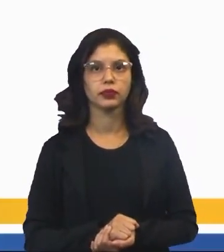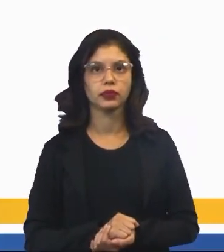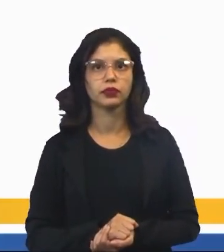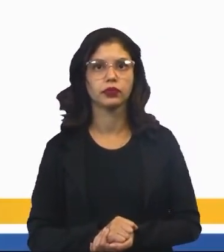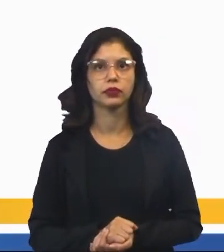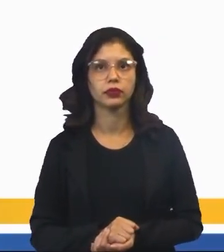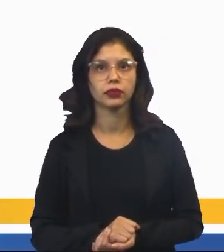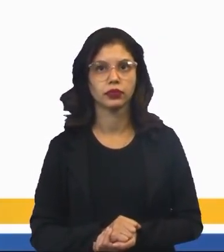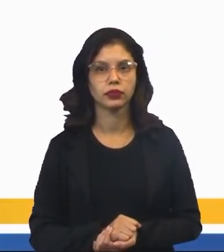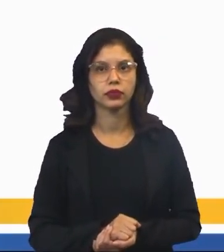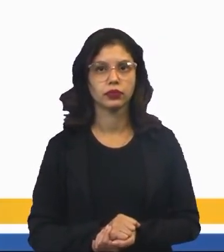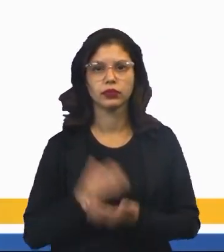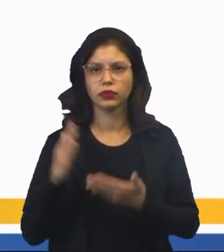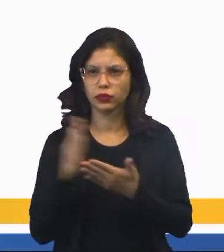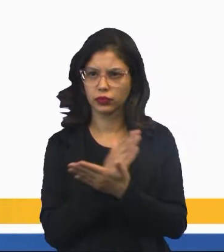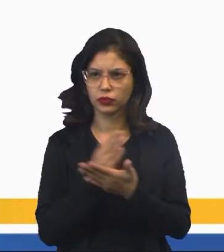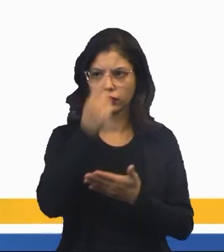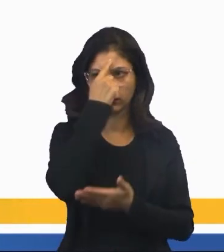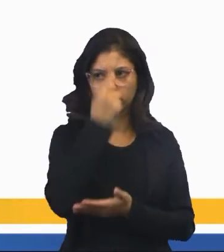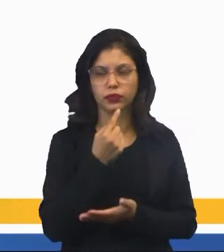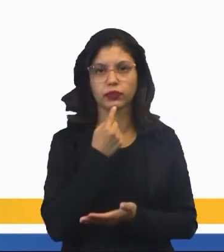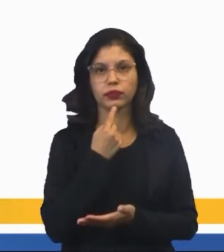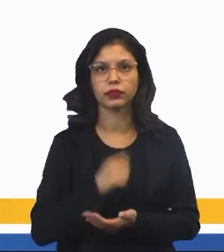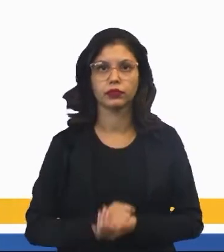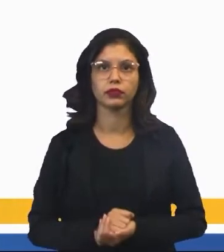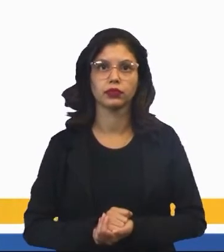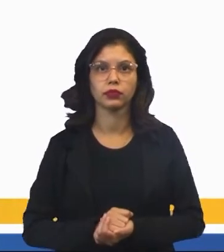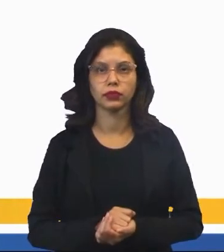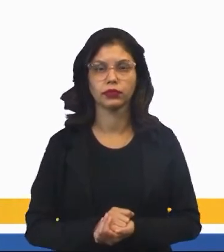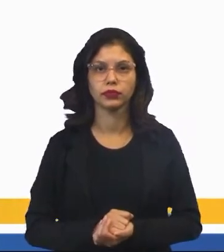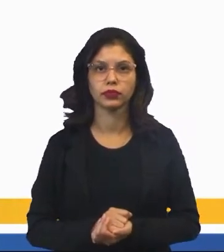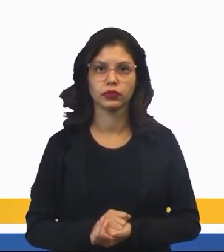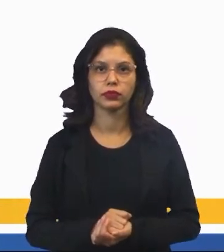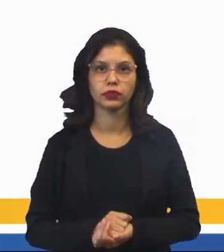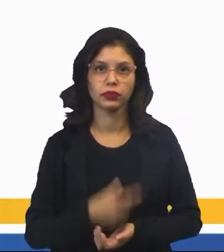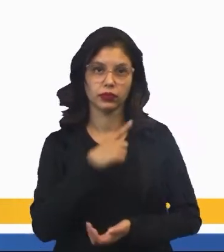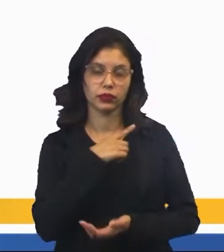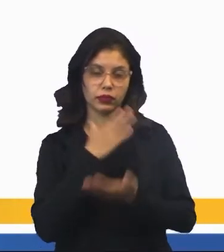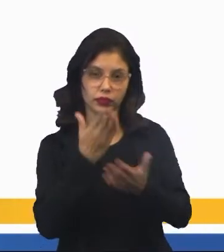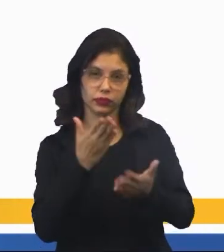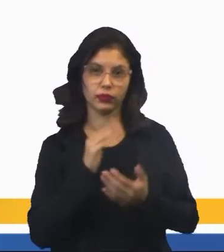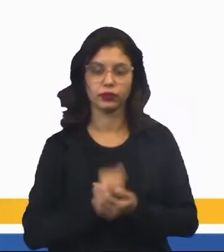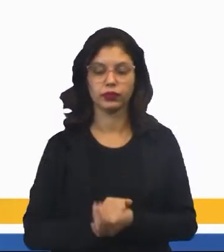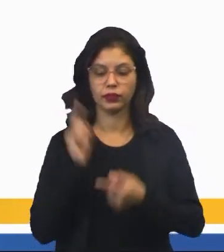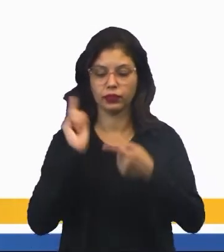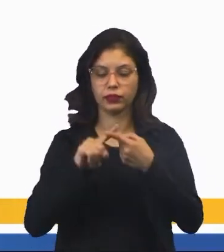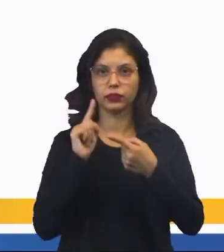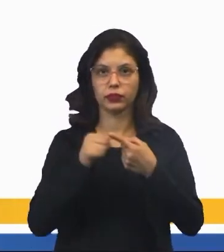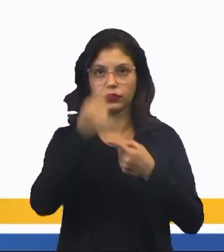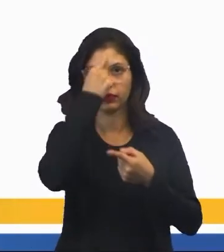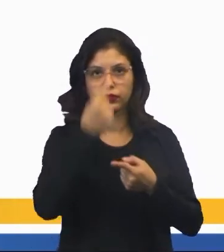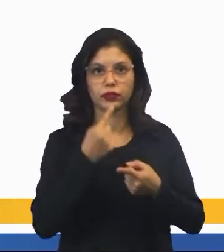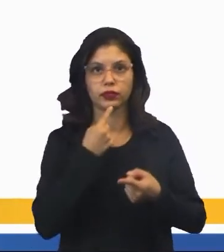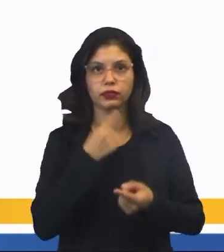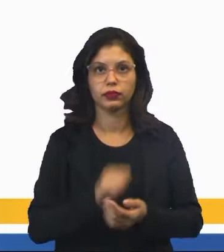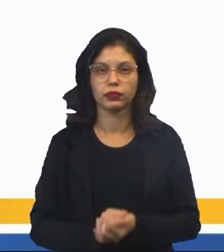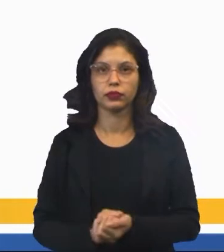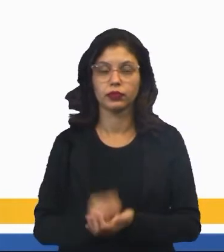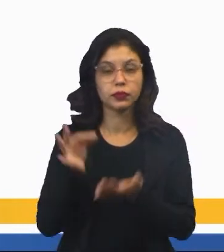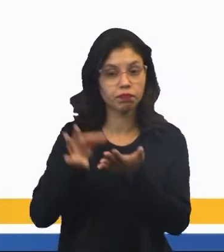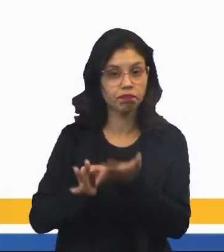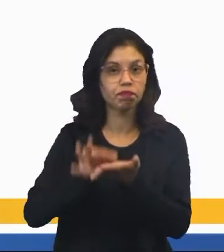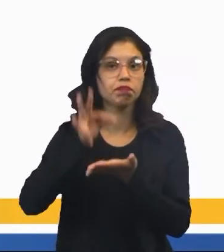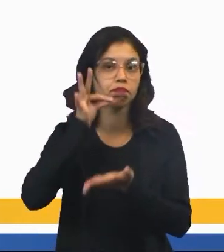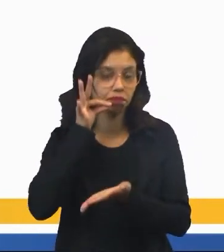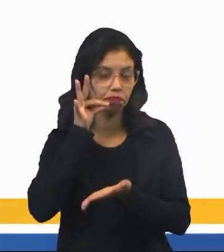Eu trouxe aqui para vocês algumas imagens, observem. Aqui nós temos nessa primeira imagem uma colheita de café e